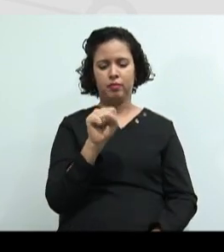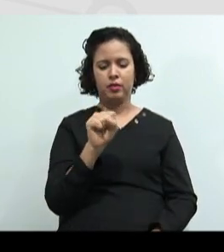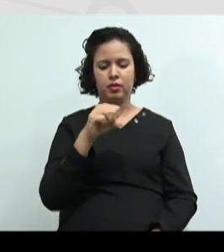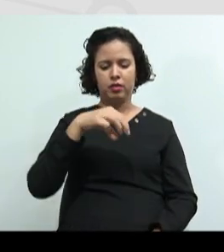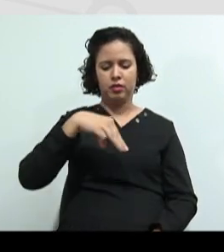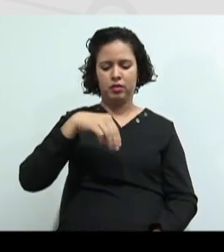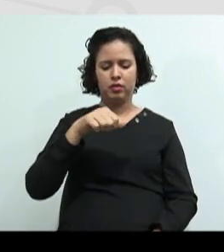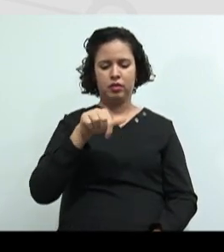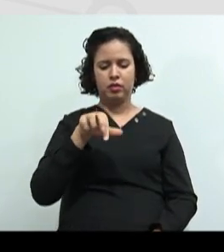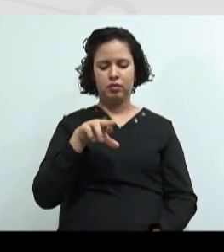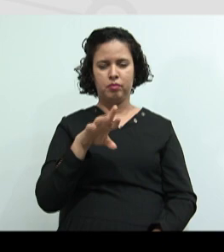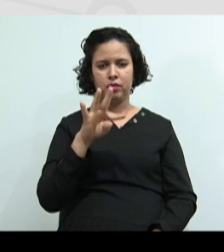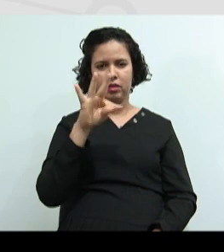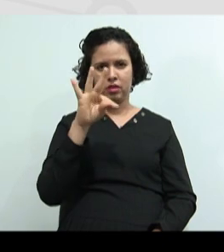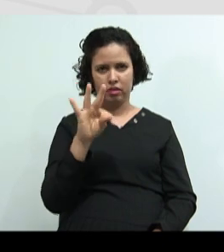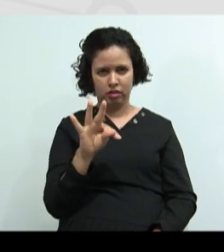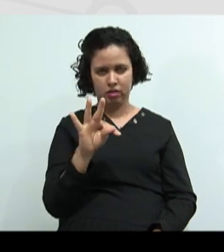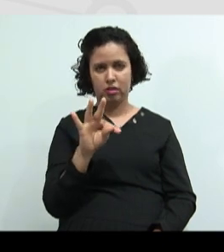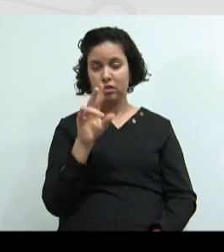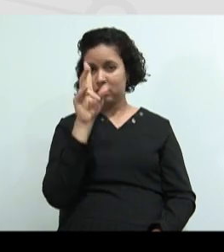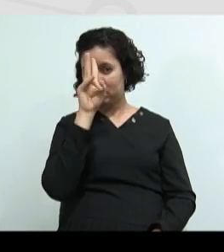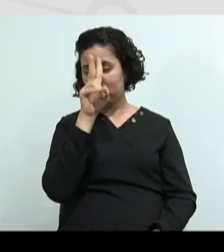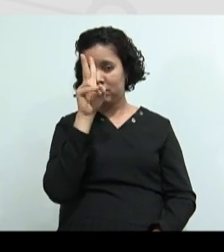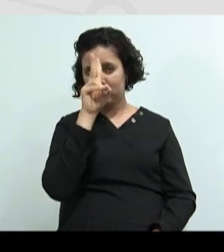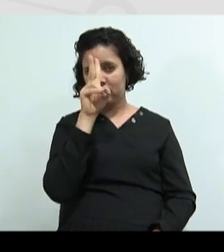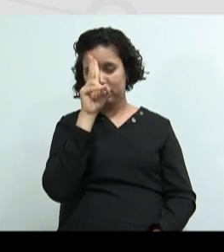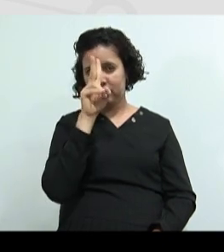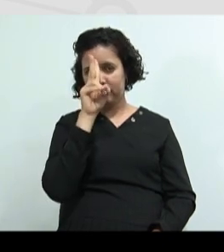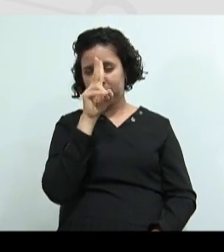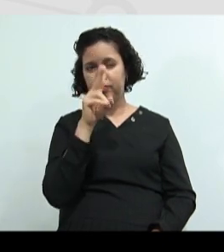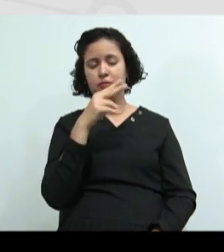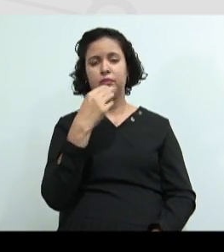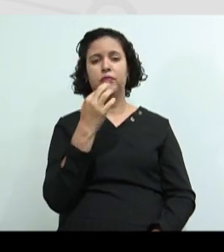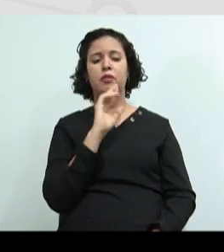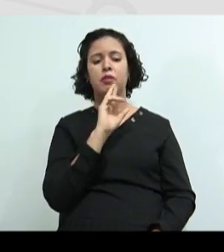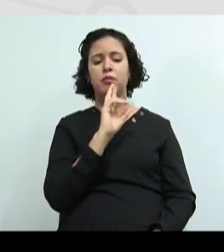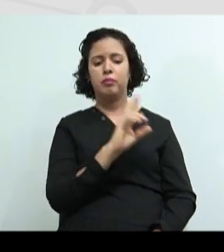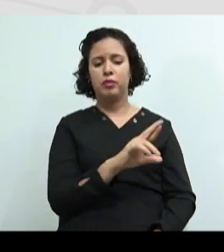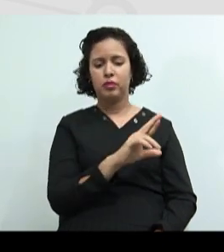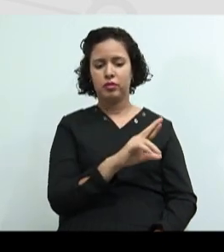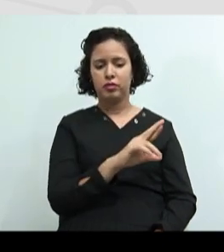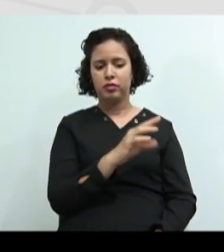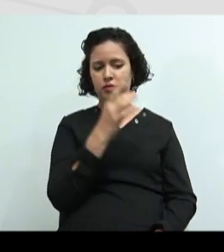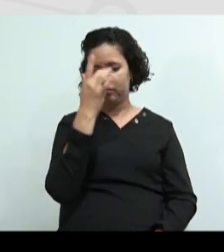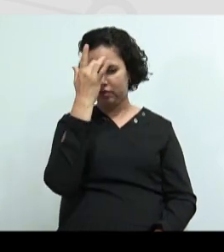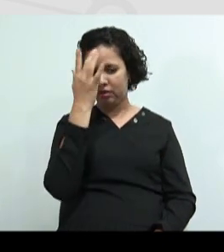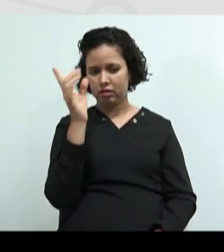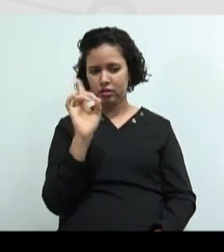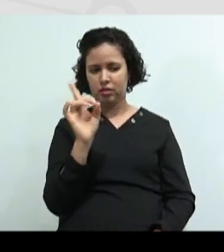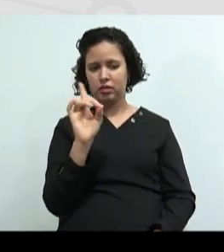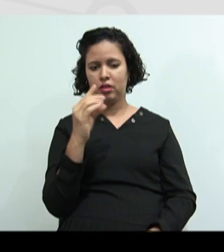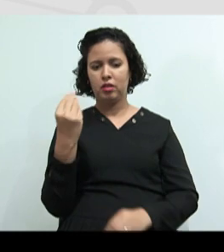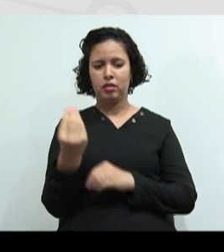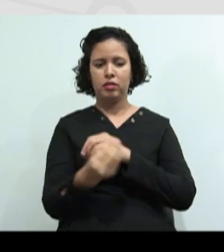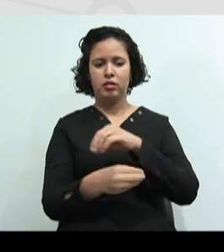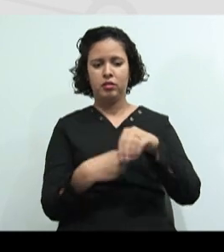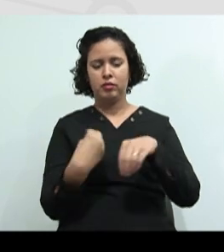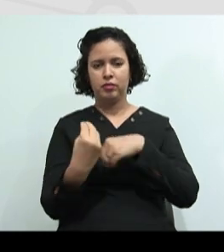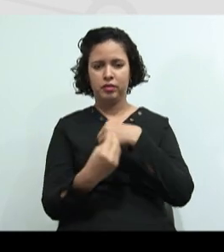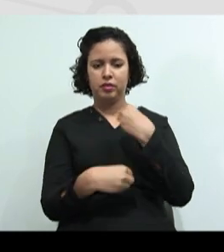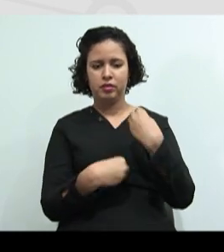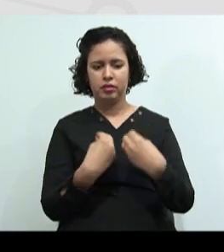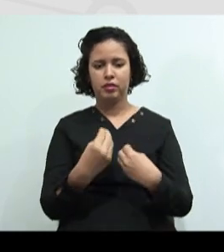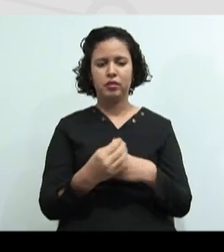seu smartphone. E aí, é claro, eu como professor não poderia colocar a resposta bem facinha aqui, não. Eu coloquei misturado, na é verdade. Eu